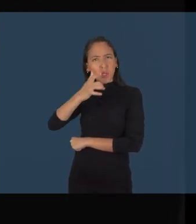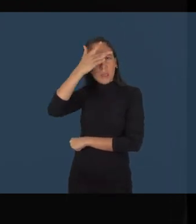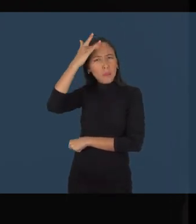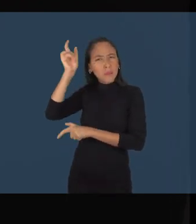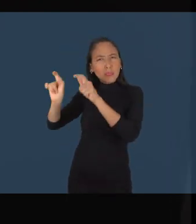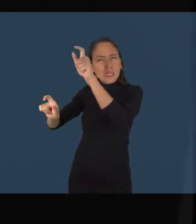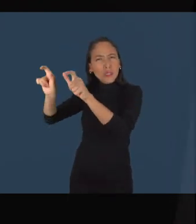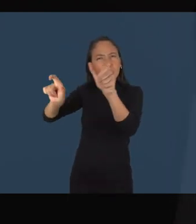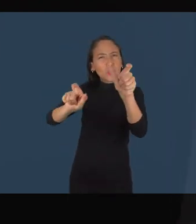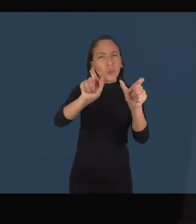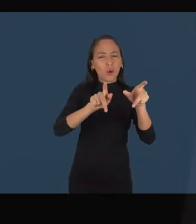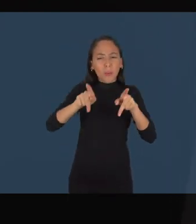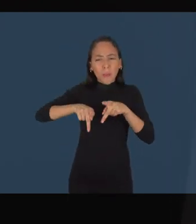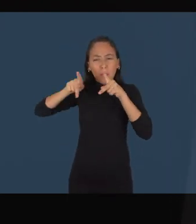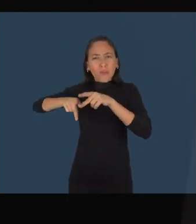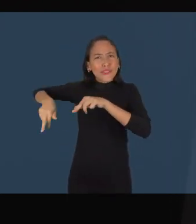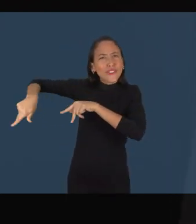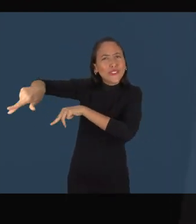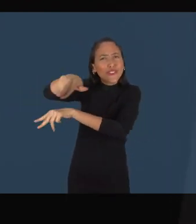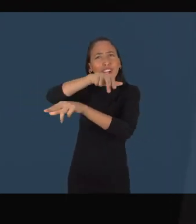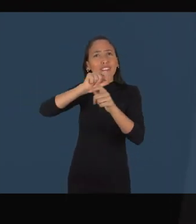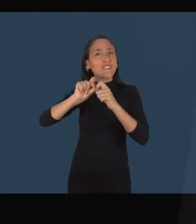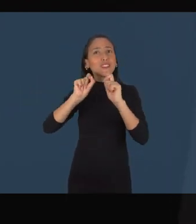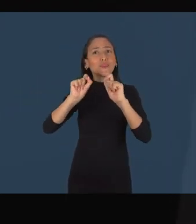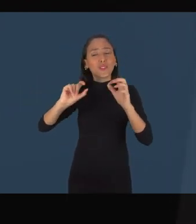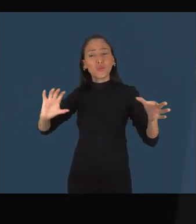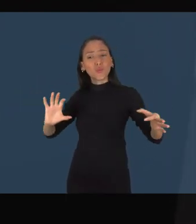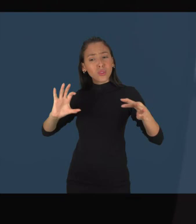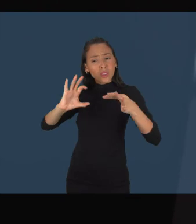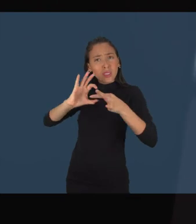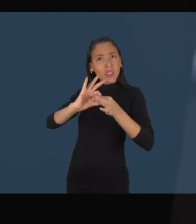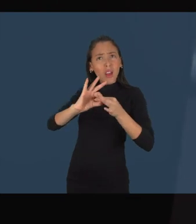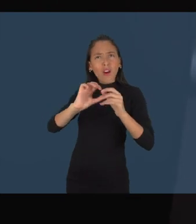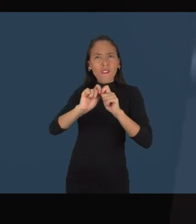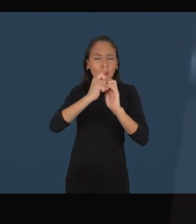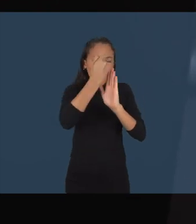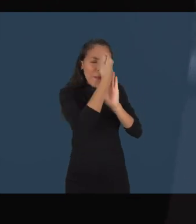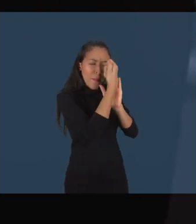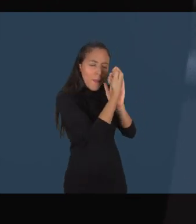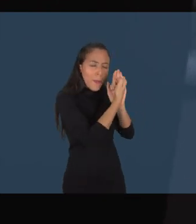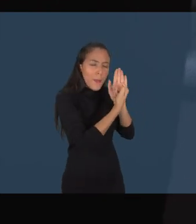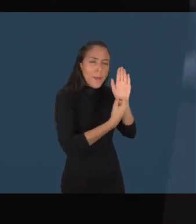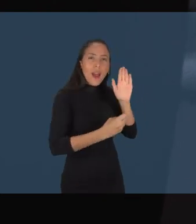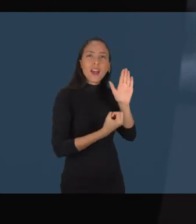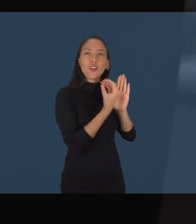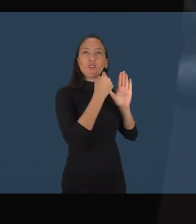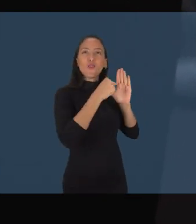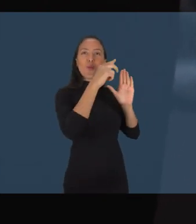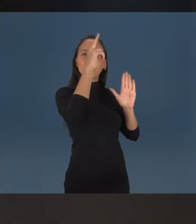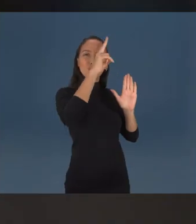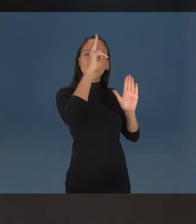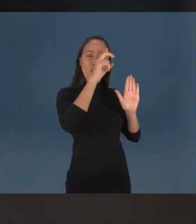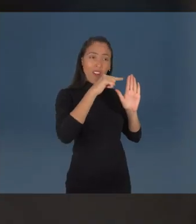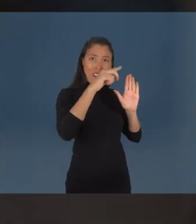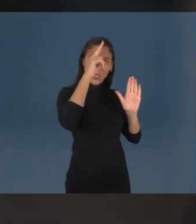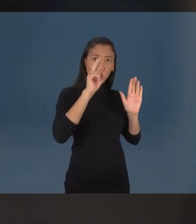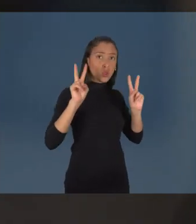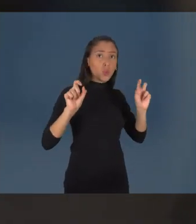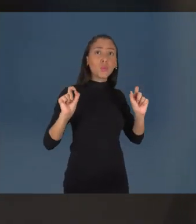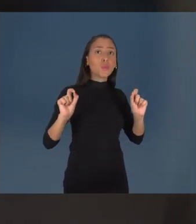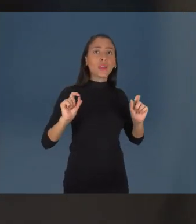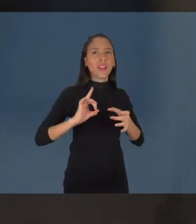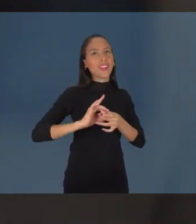pessoas de diversos povos se uniram e escreveram essa história. Sobre liberdade,